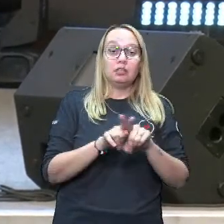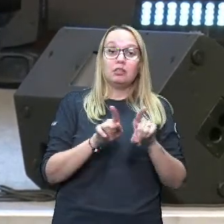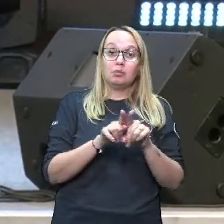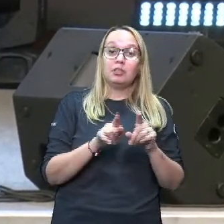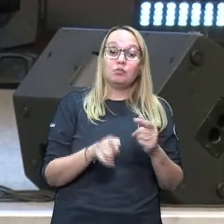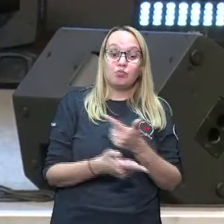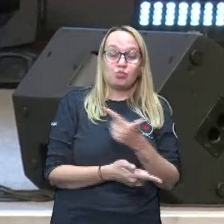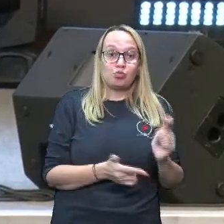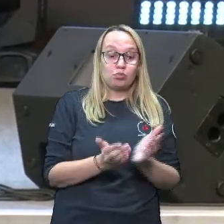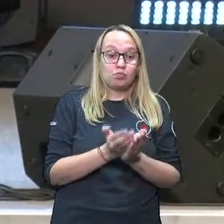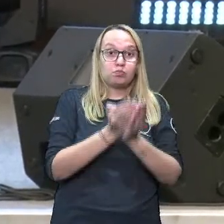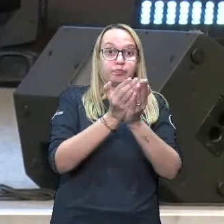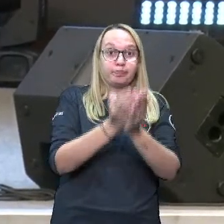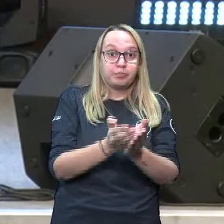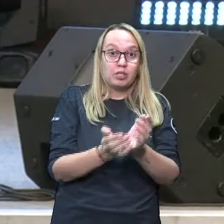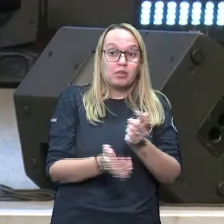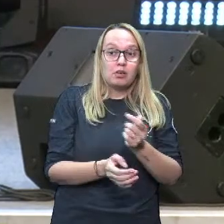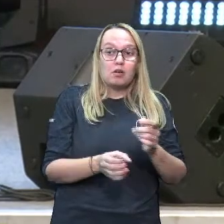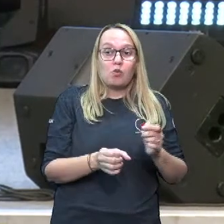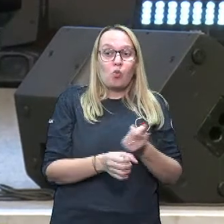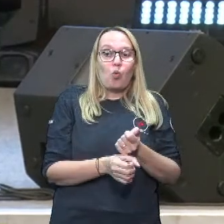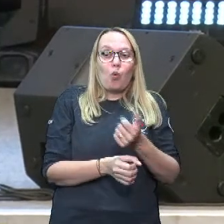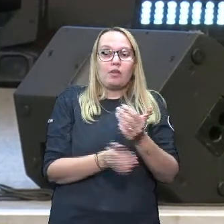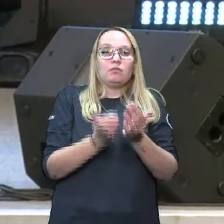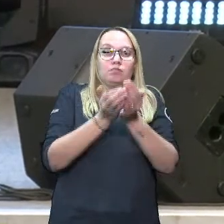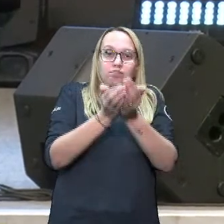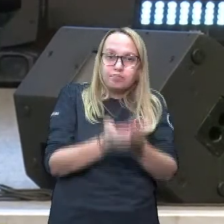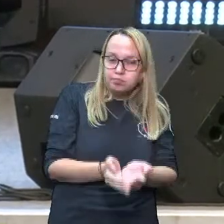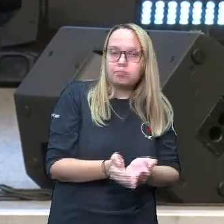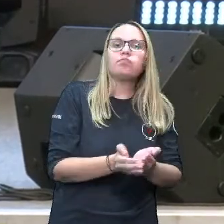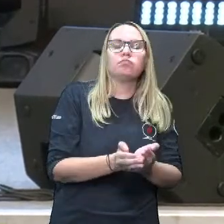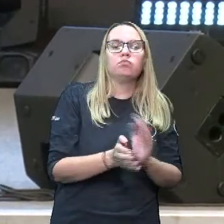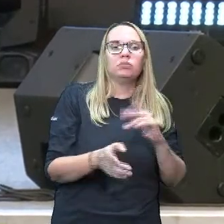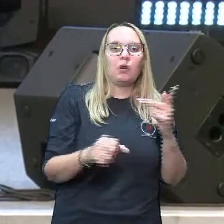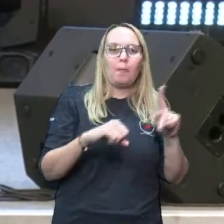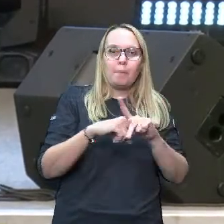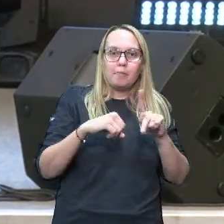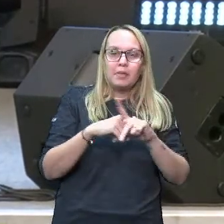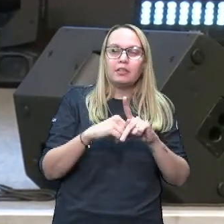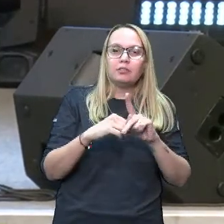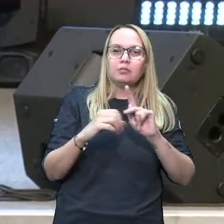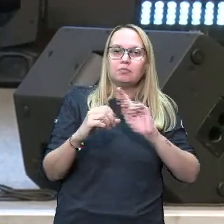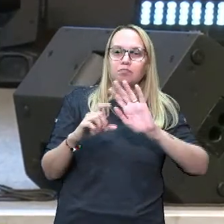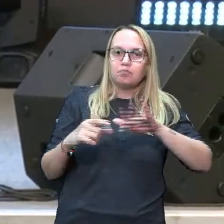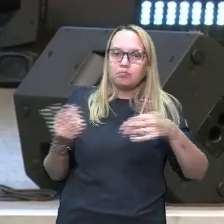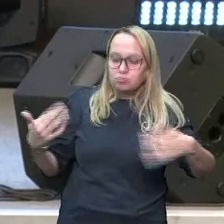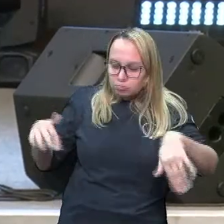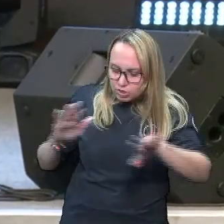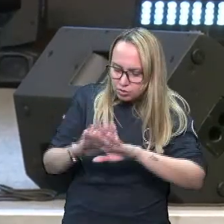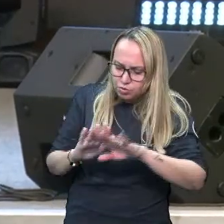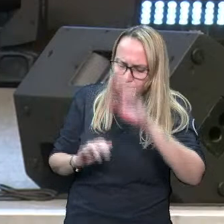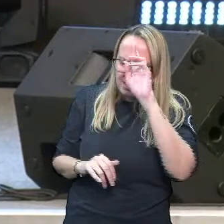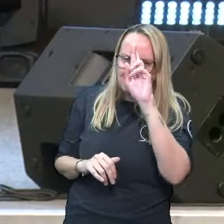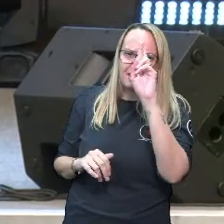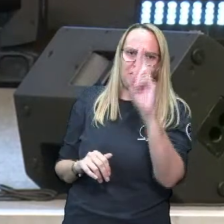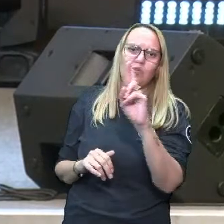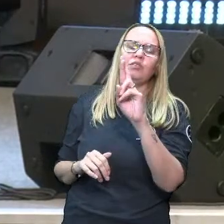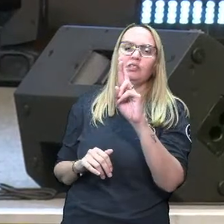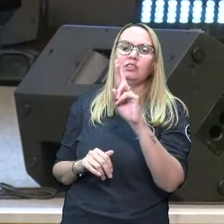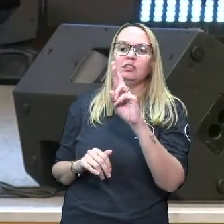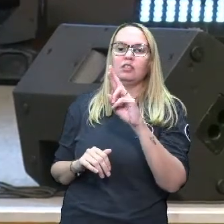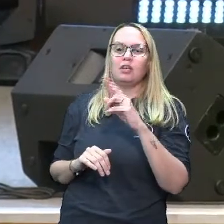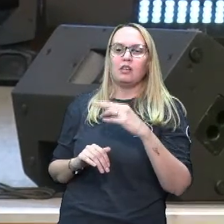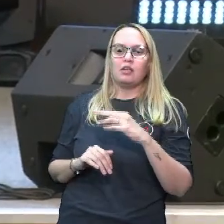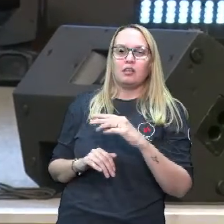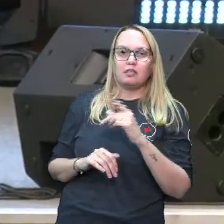barcos a ponto de quase afundarem. Vendo isso, Simão Pedro prostrou-se aos pés de Jesus, dizendo: Senhor, afasta-te de mim,